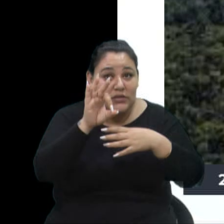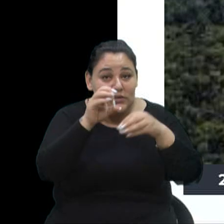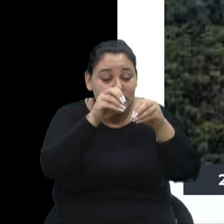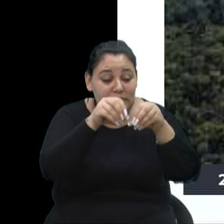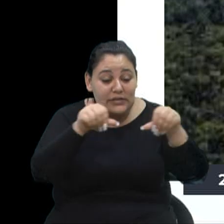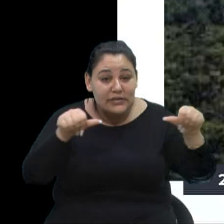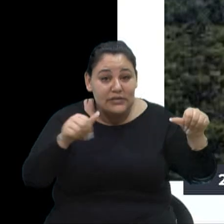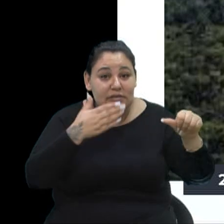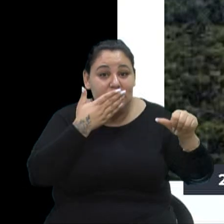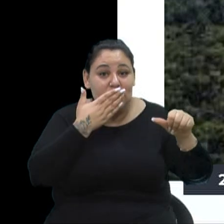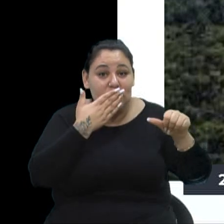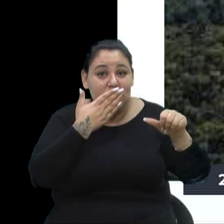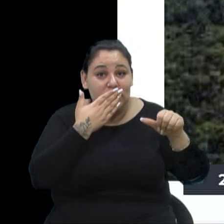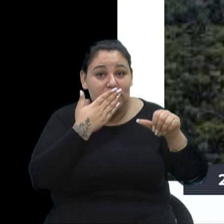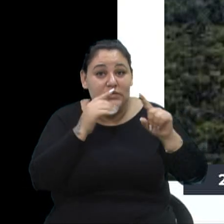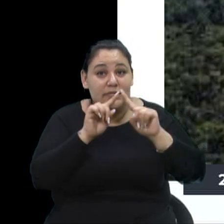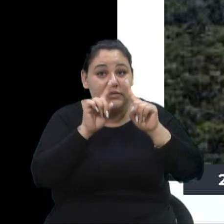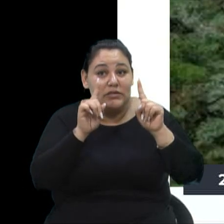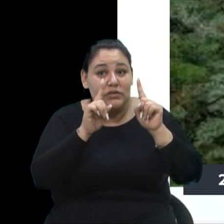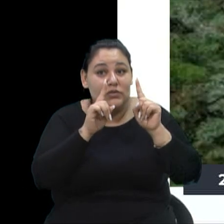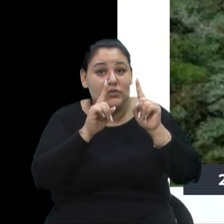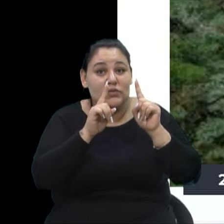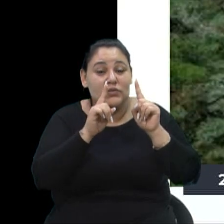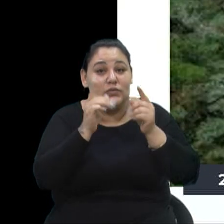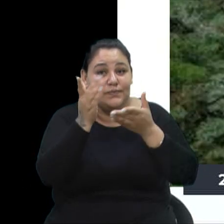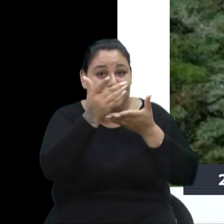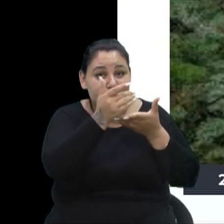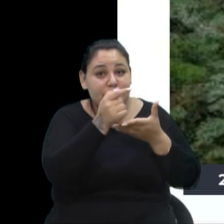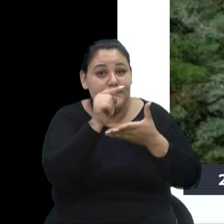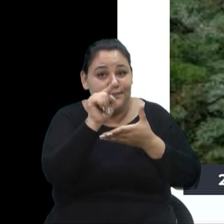mas o dado é esse aí.